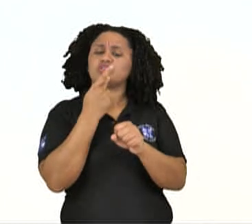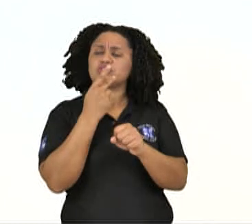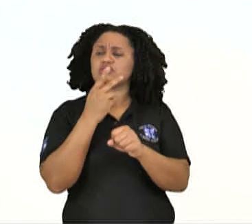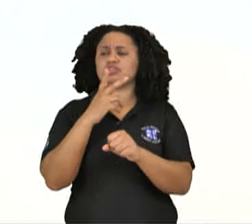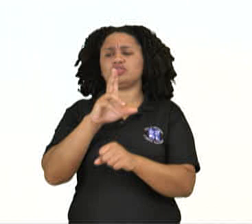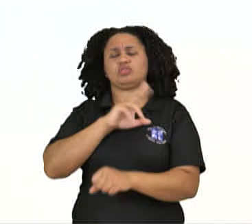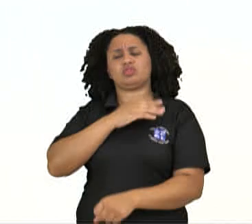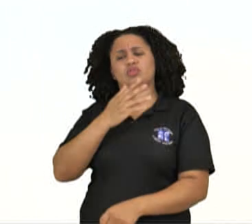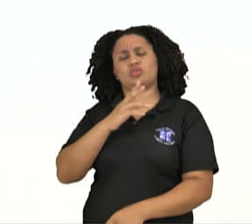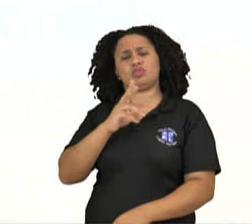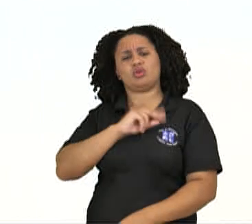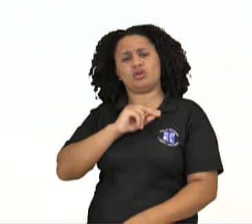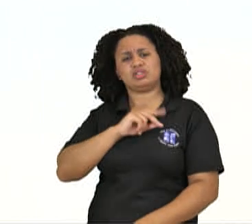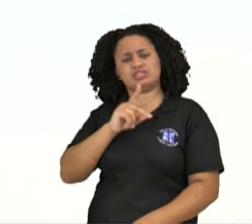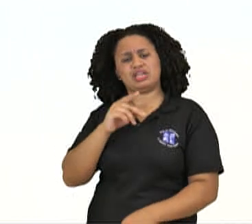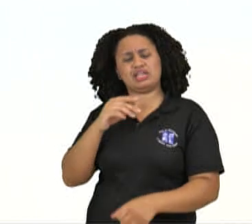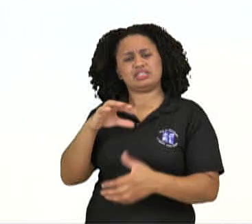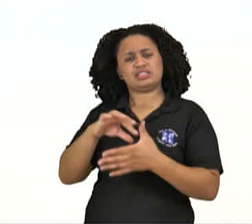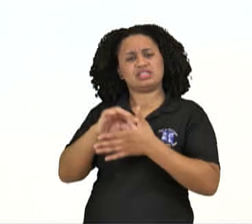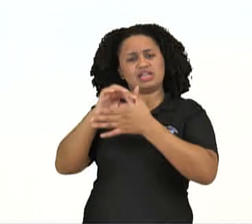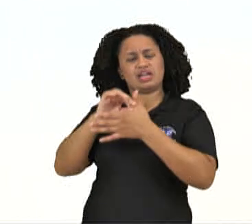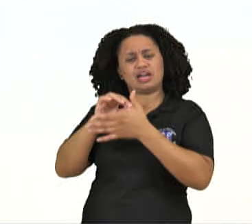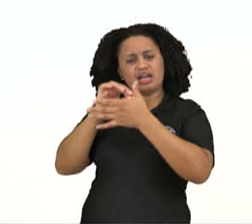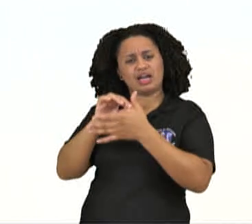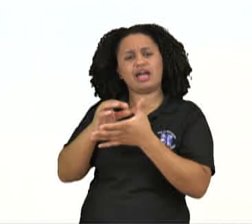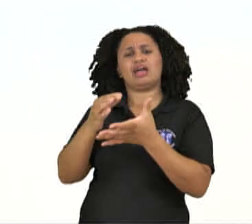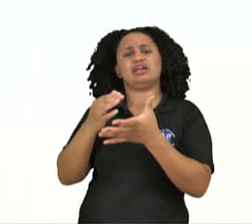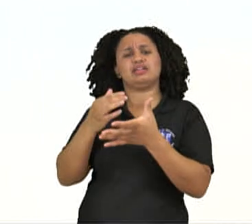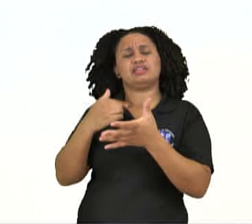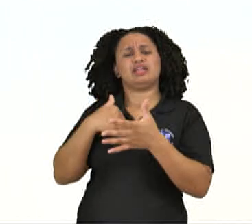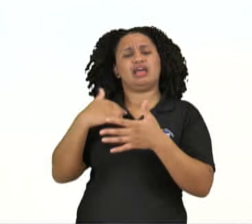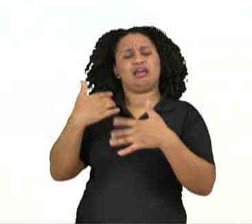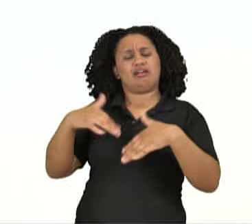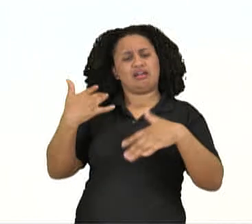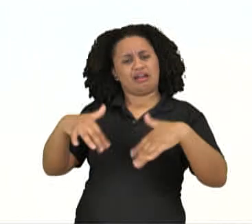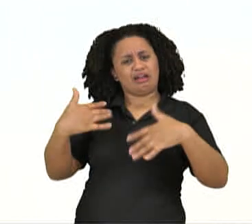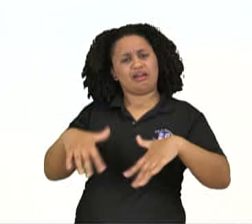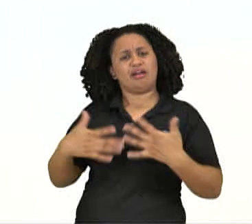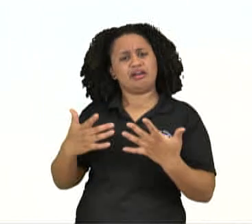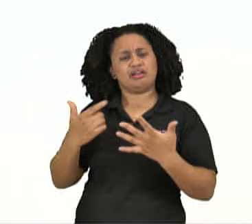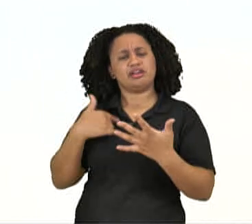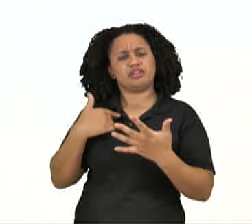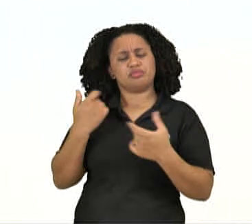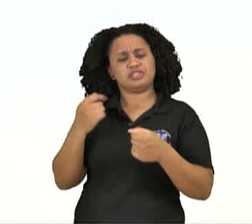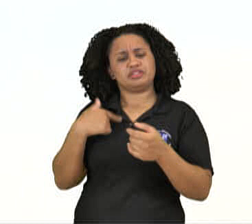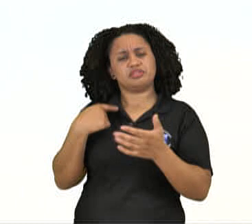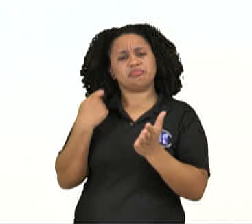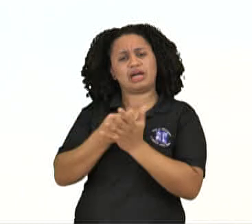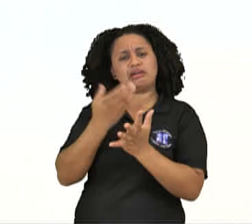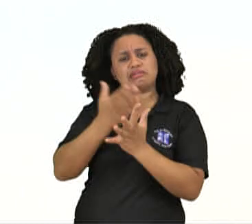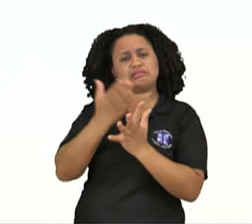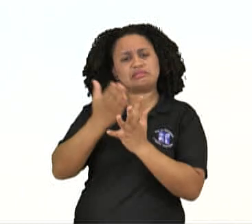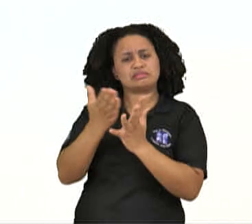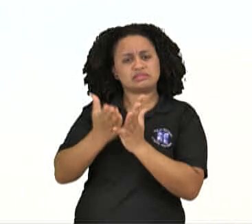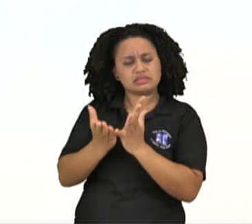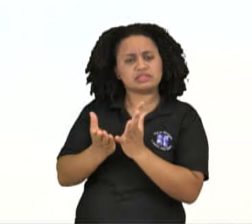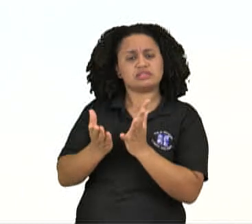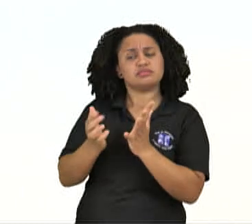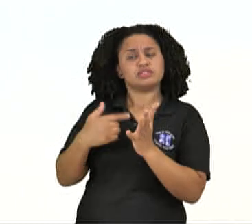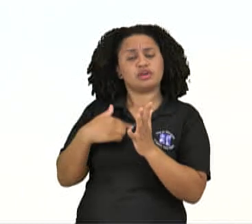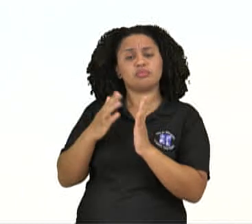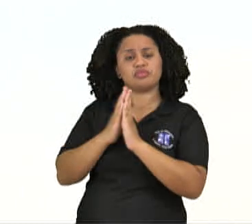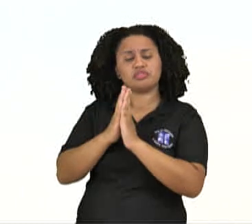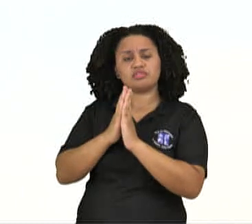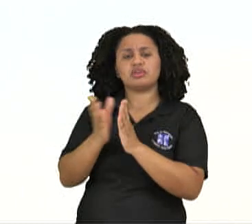com o preço tão alto para um país em crise que precisarei pagar parcelado. Por favor, envie